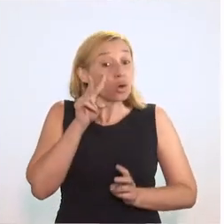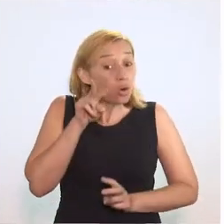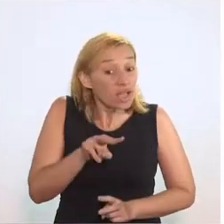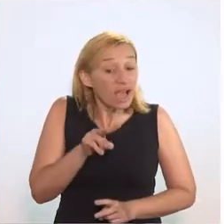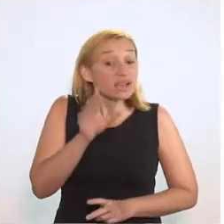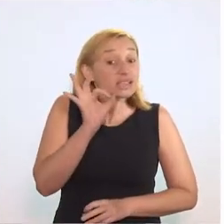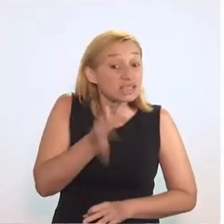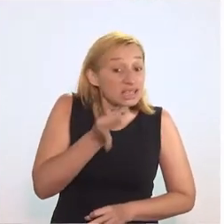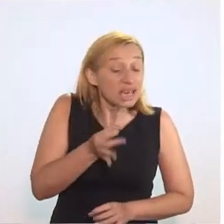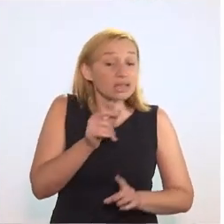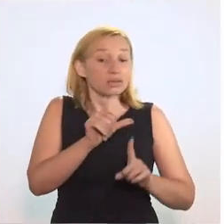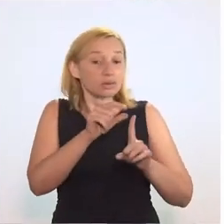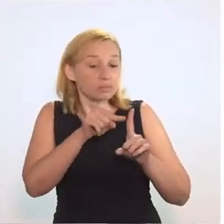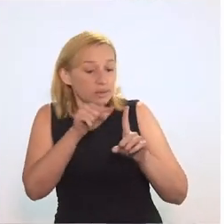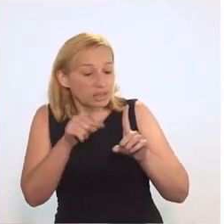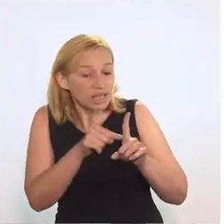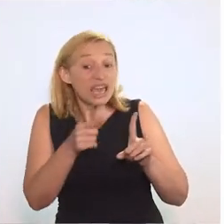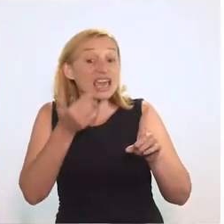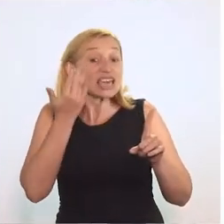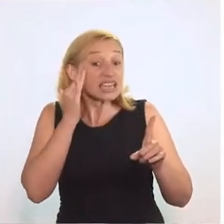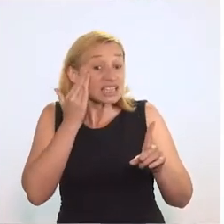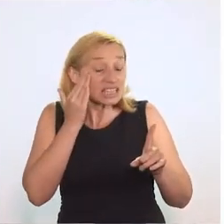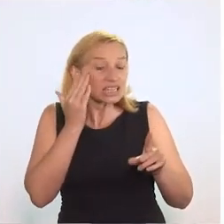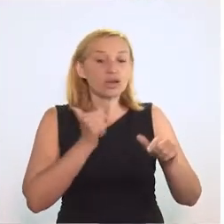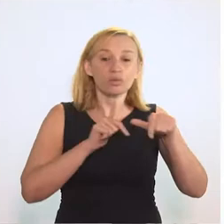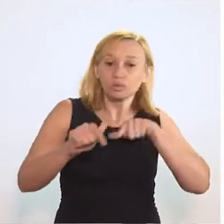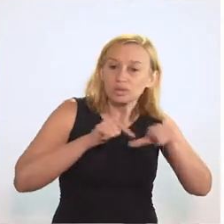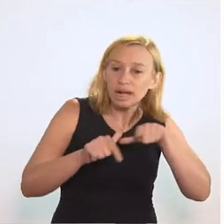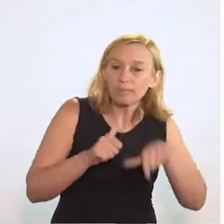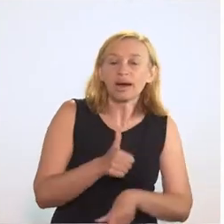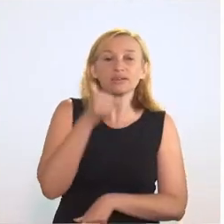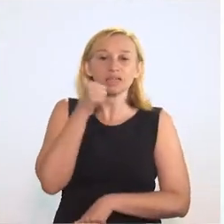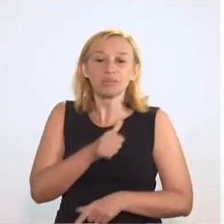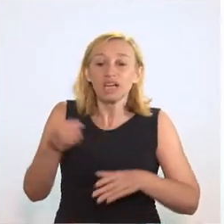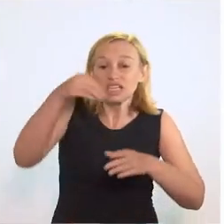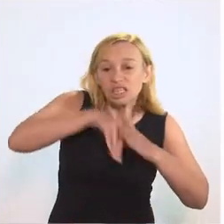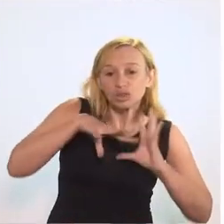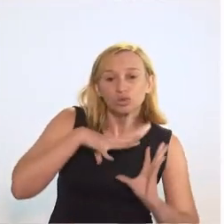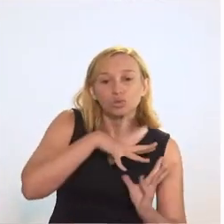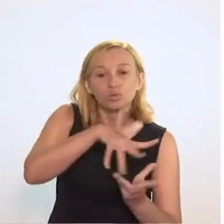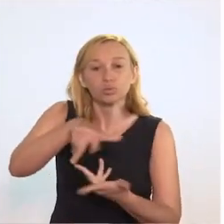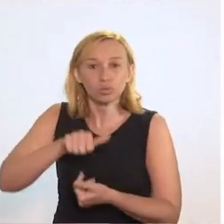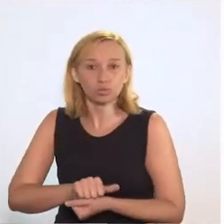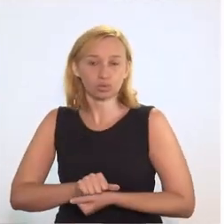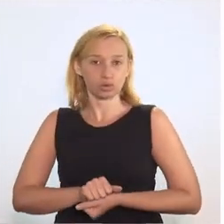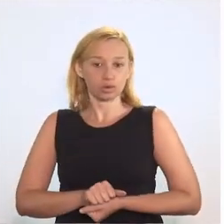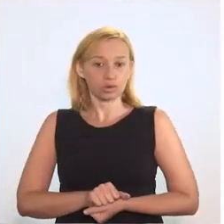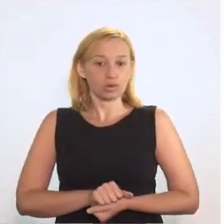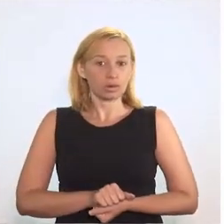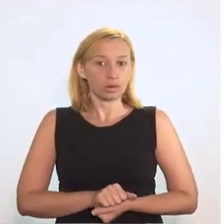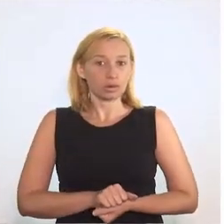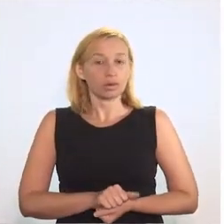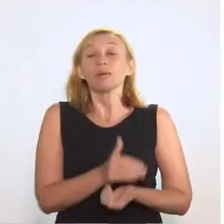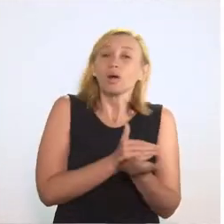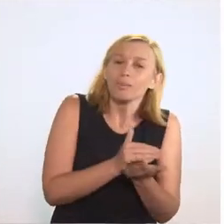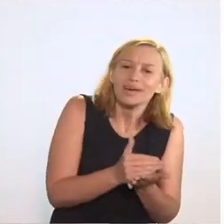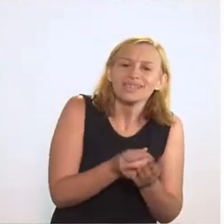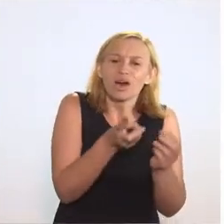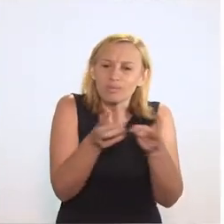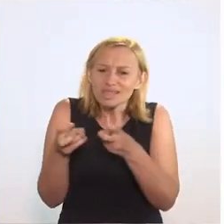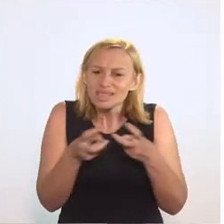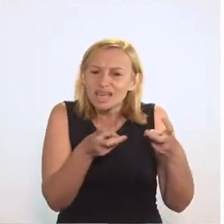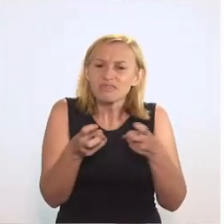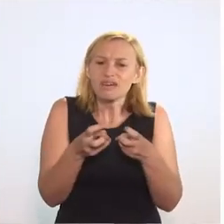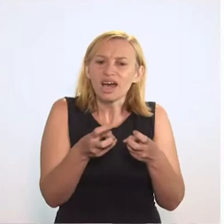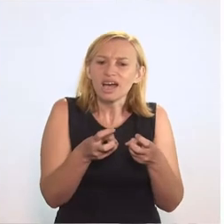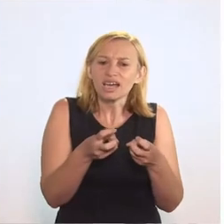tem que olhar de fato para a maternidade e entender o papel social dela no mundo, a função social dela no mundo, para começar a